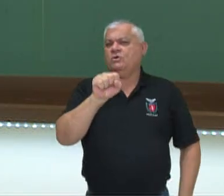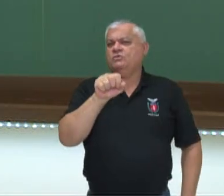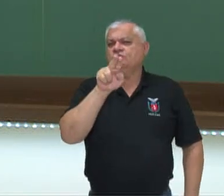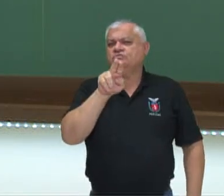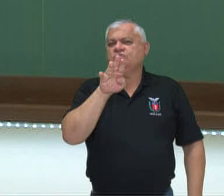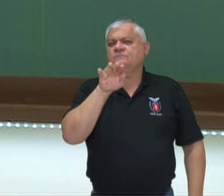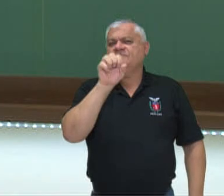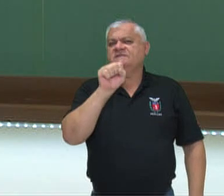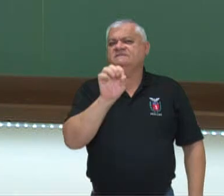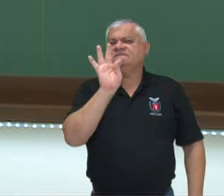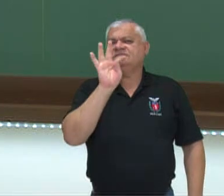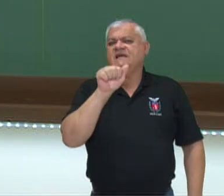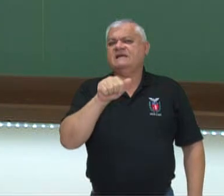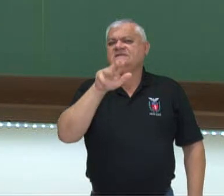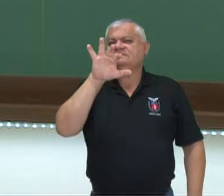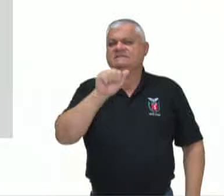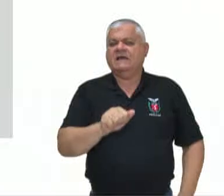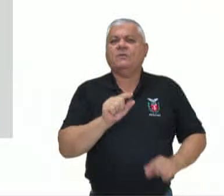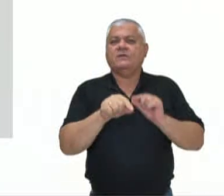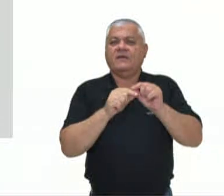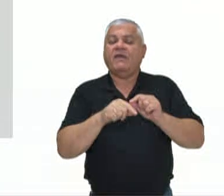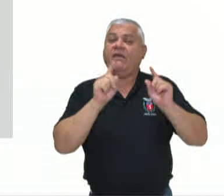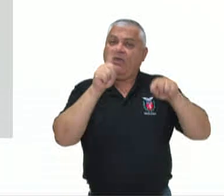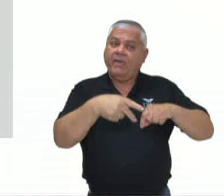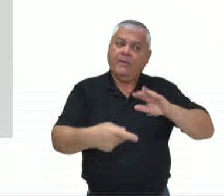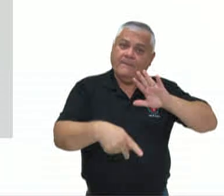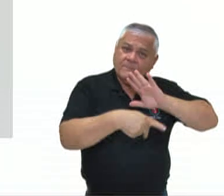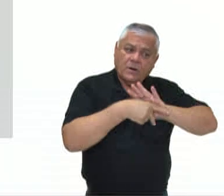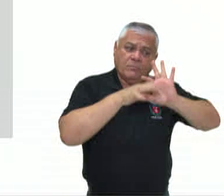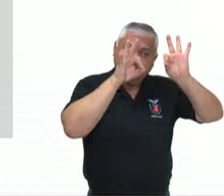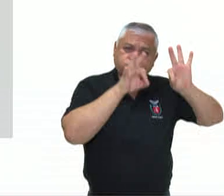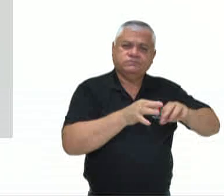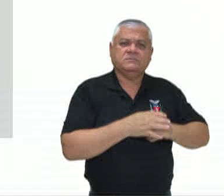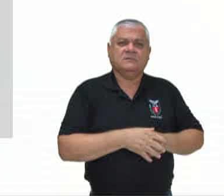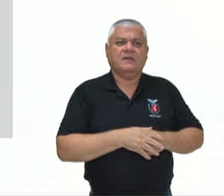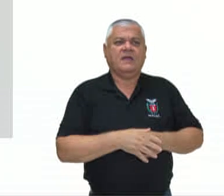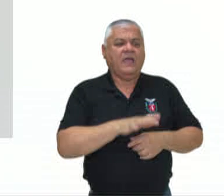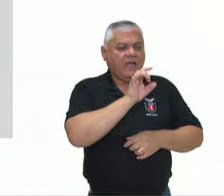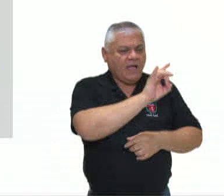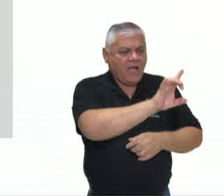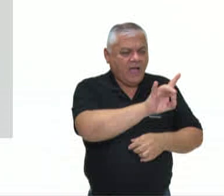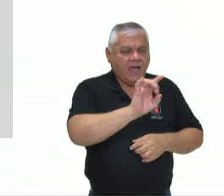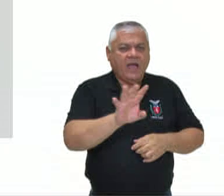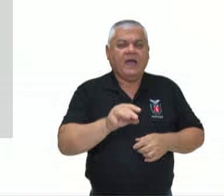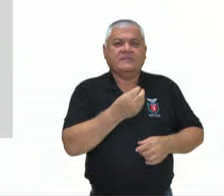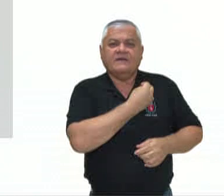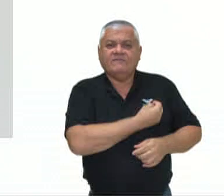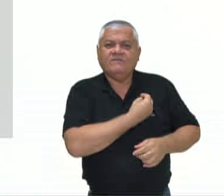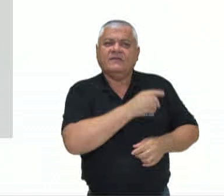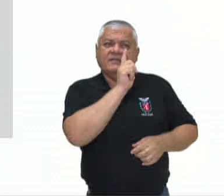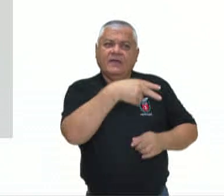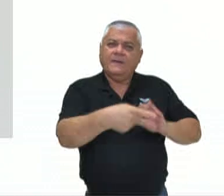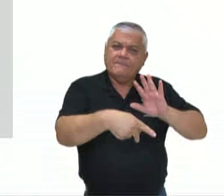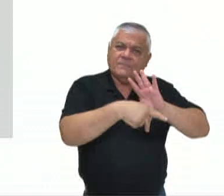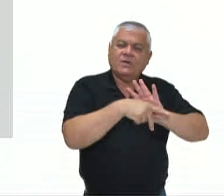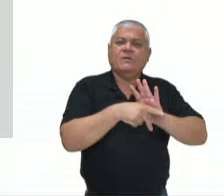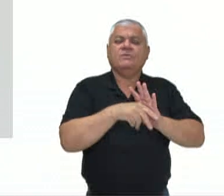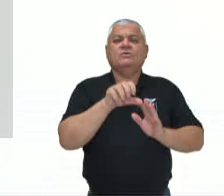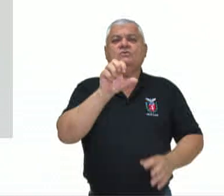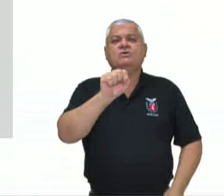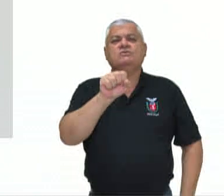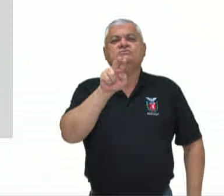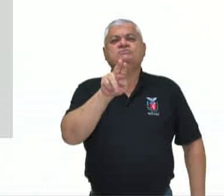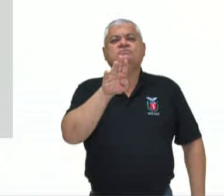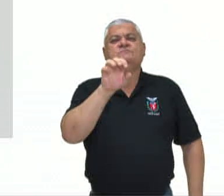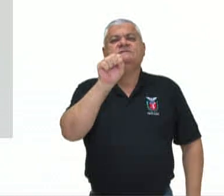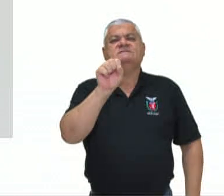substância aristotélica? Aquilo que é em si mesmo. Cada ser que existe é uma substância. Substância nada